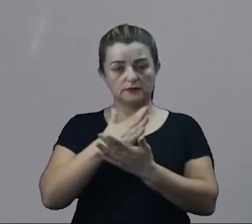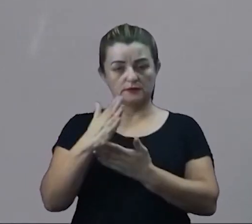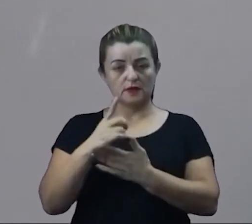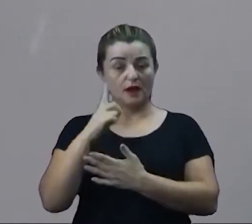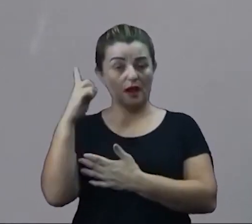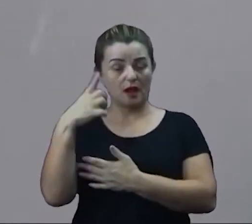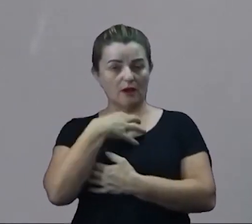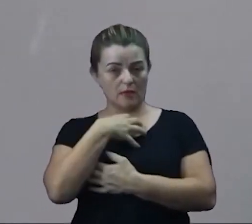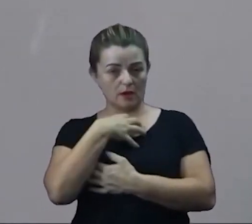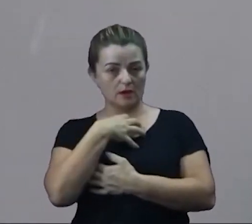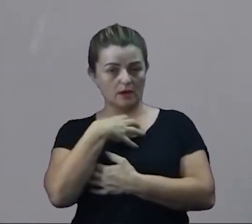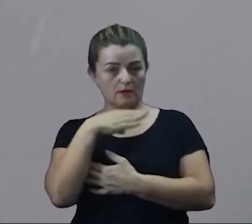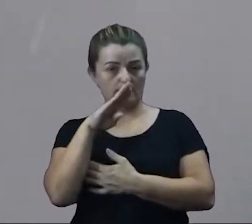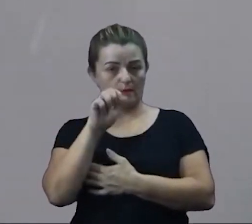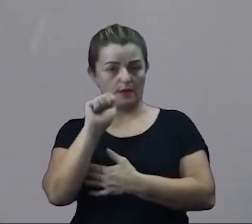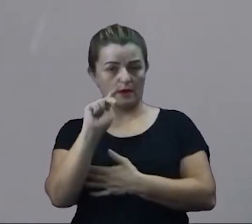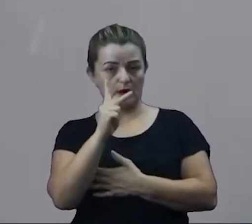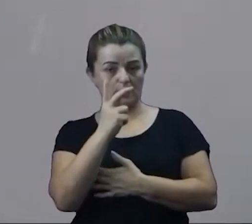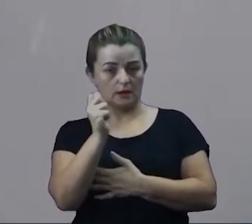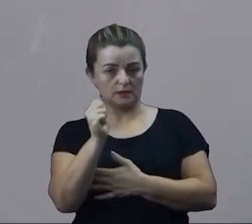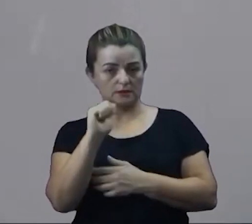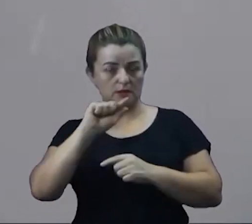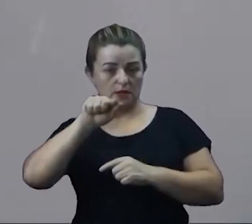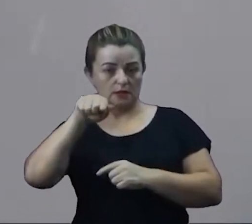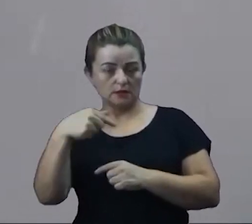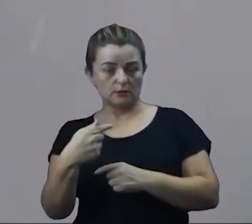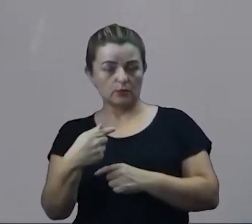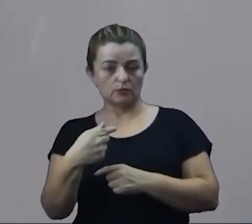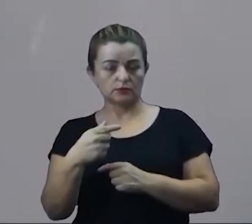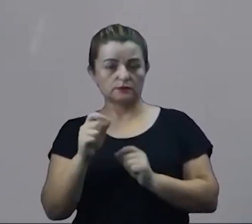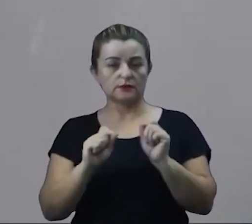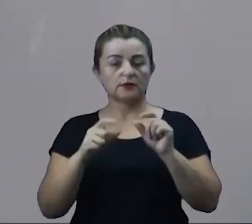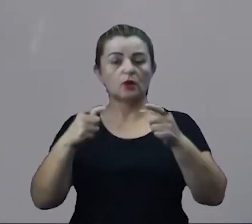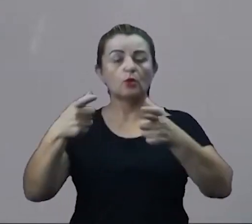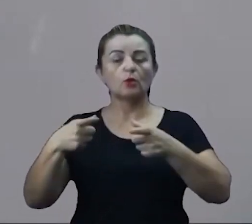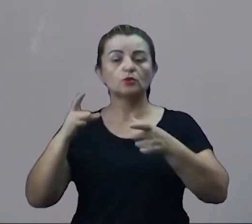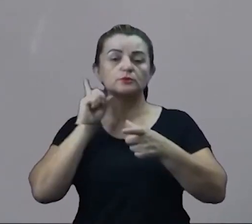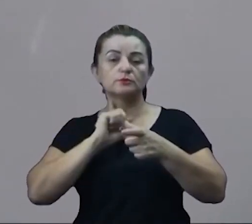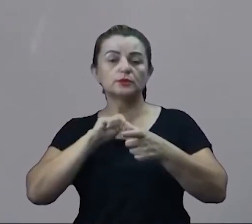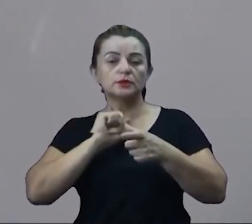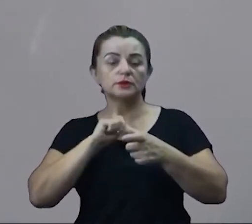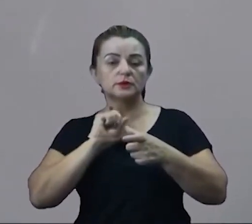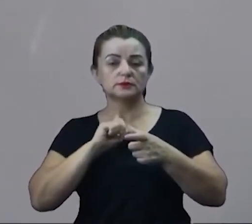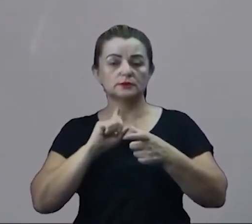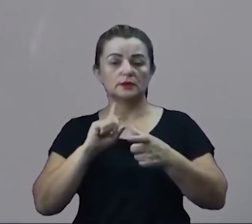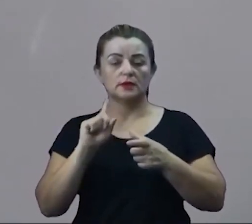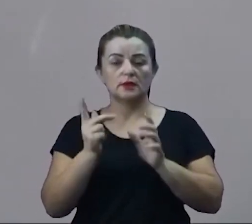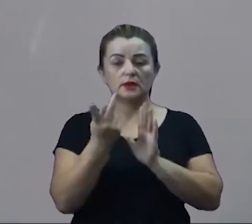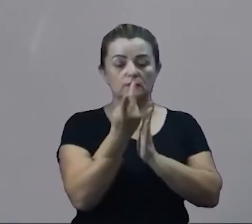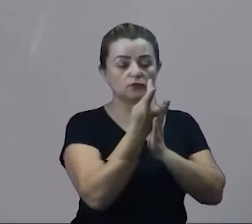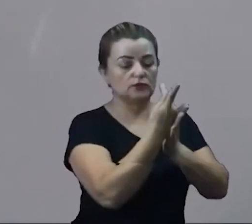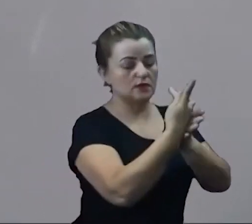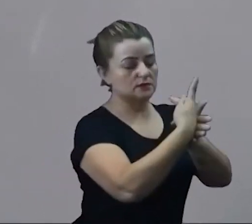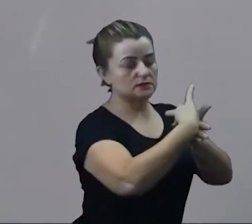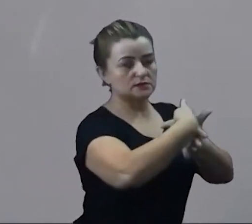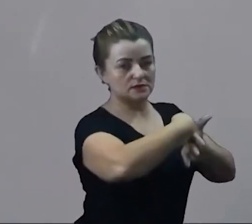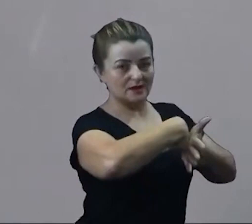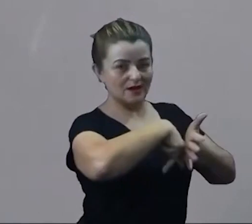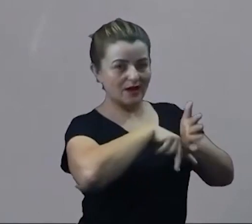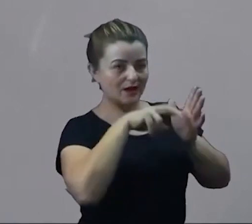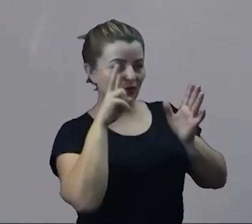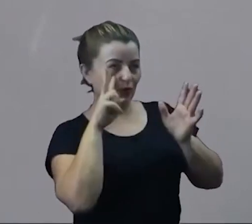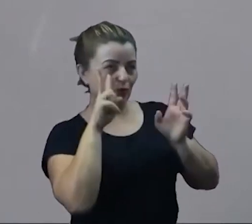Bahia e depois vai se estender a Minas Gerais, é onde nós vamos ter a mulher desenhada pelo autor Gregório